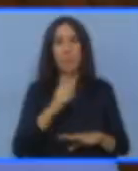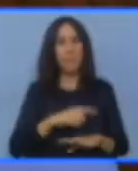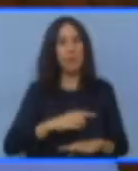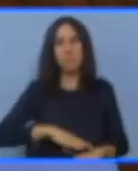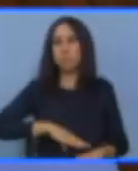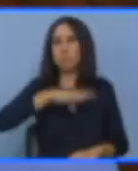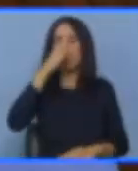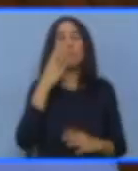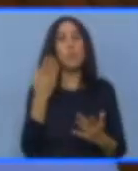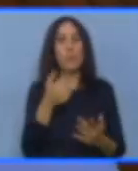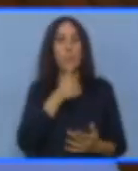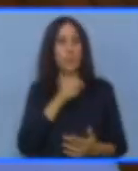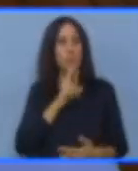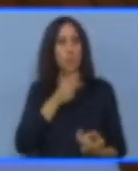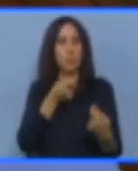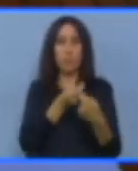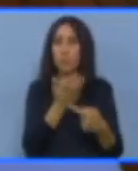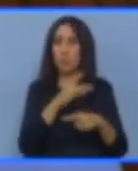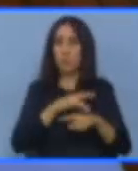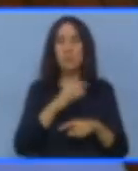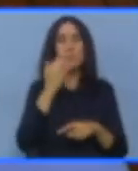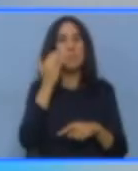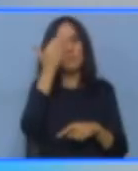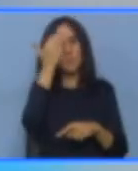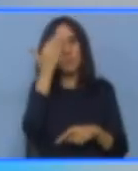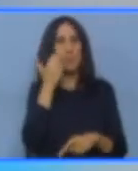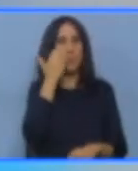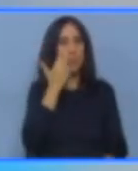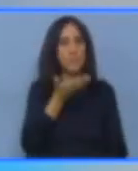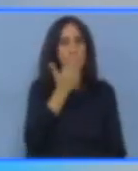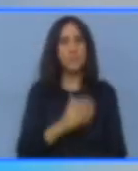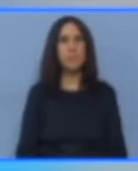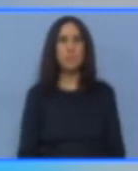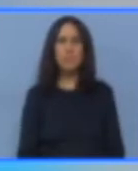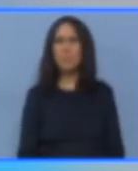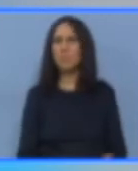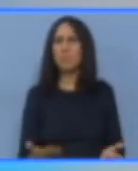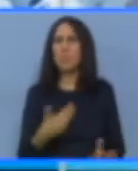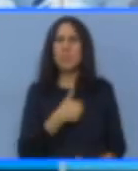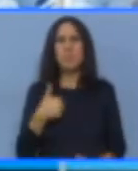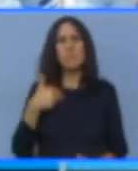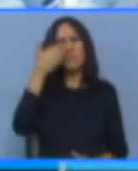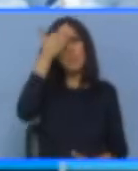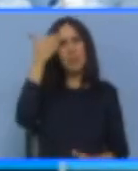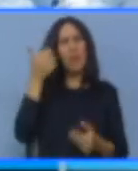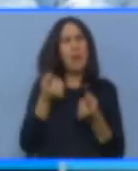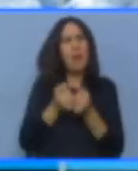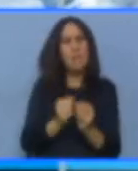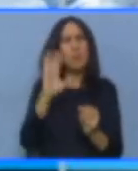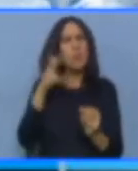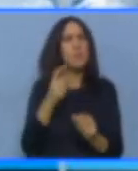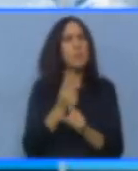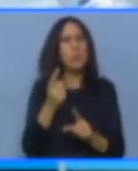ligado àquilo que é a resposta, nomeadamente à doença mental mais grave. Esse esconder a doença mental acontece porquê, na sua opinião? Porque muitas